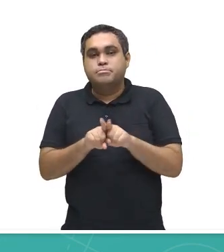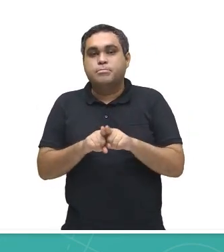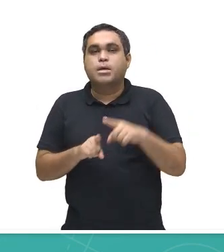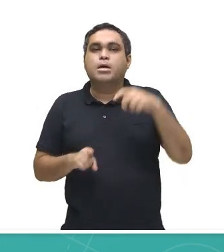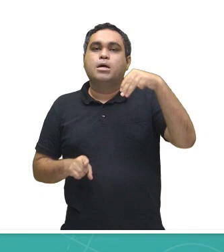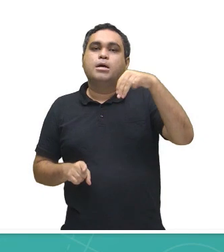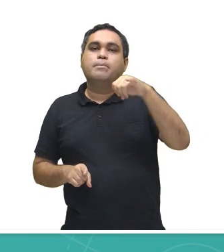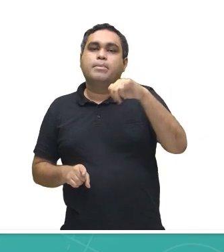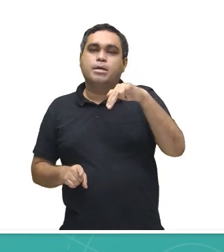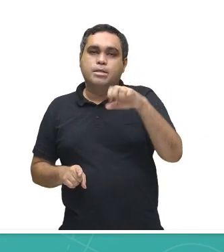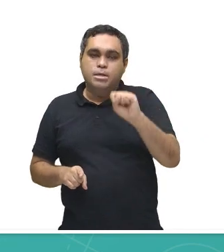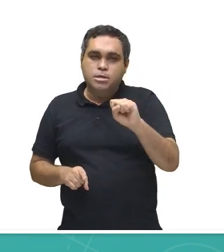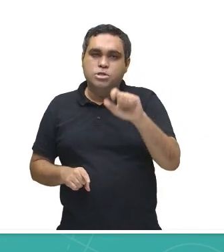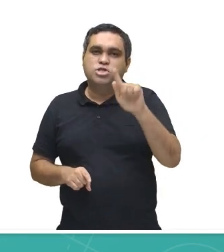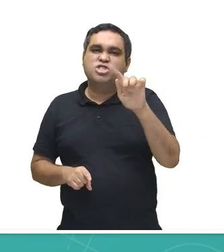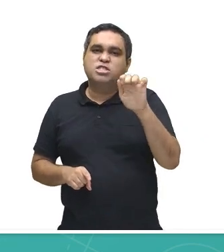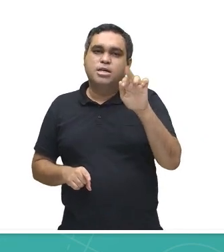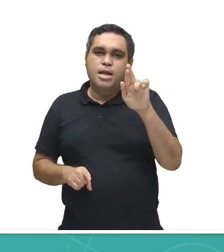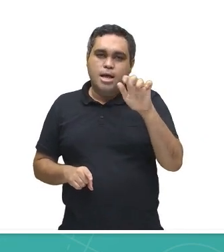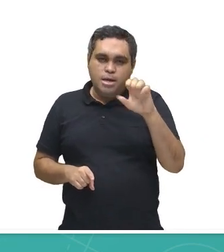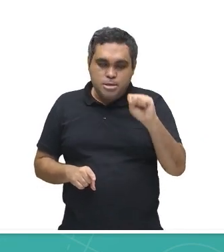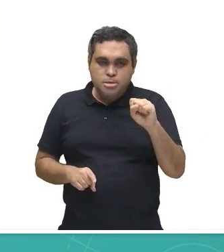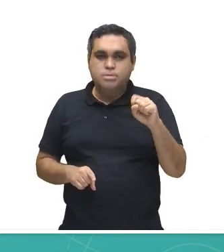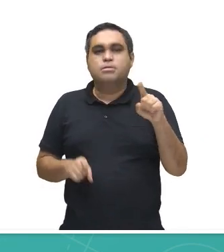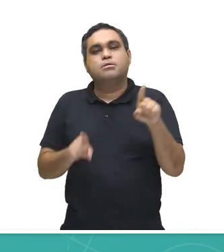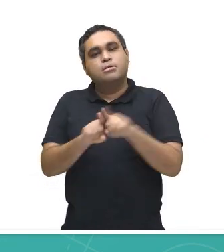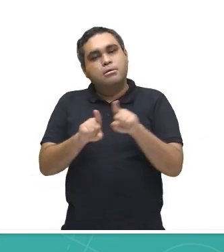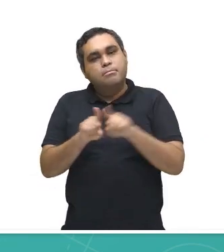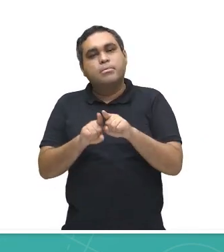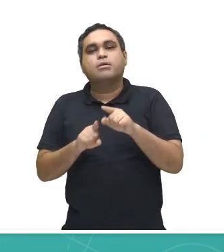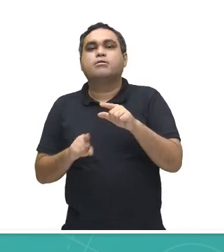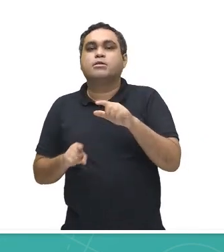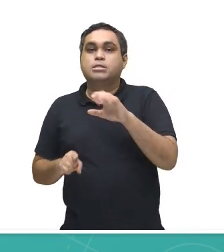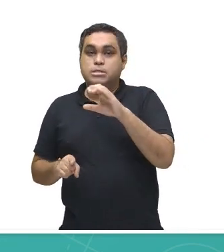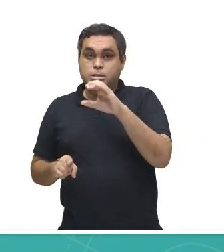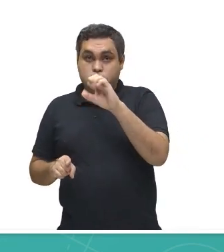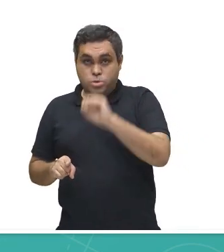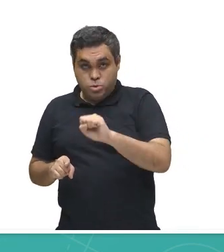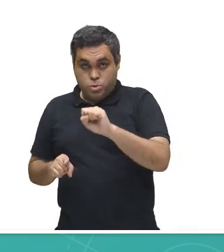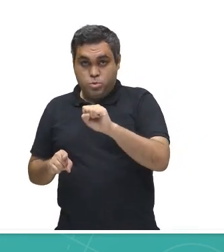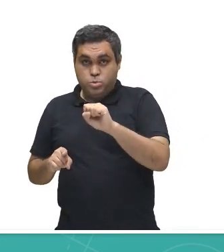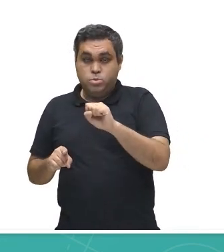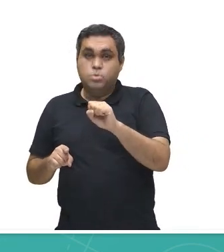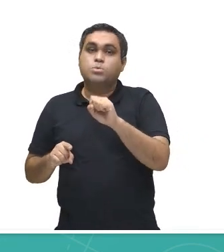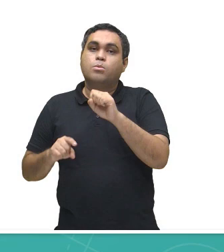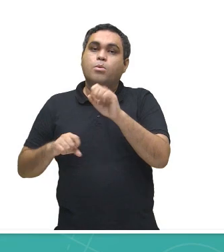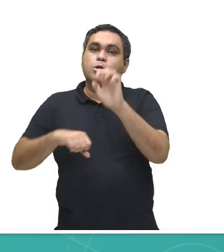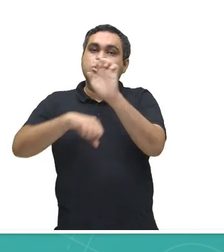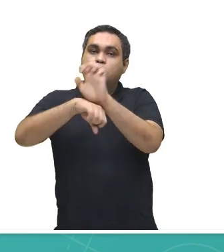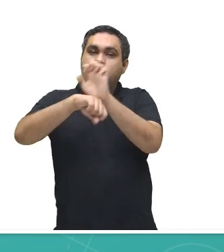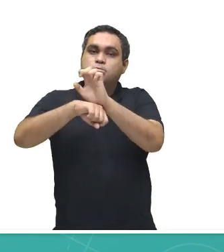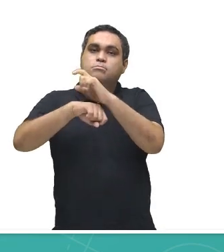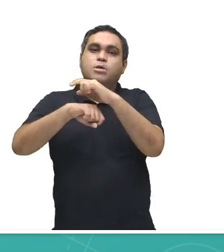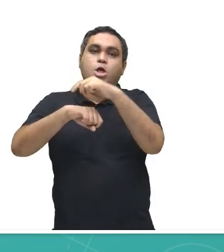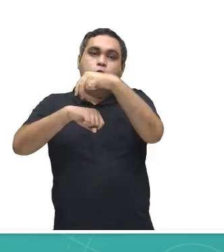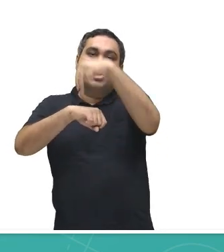estar tanto na parte do Centro-Sul quanto no Nordeste. Então, essa divisão regional geoeconômica não vai estar de